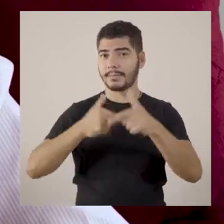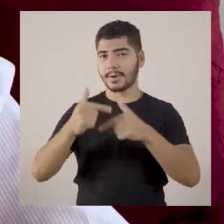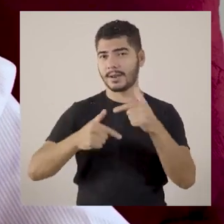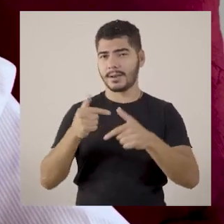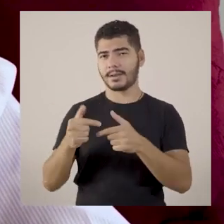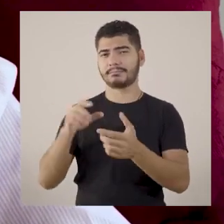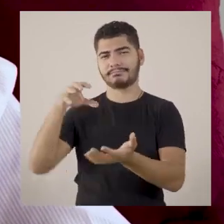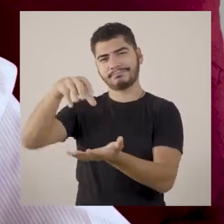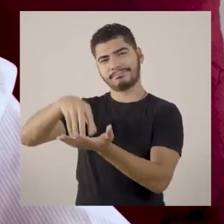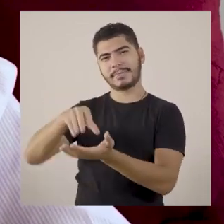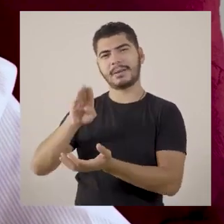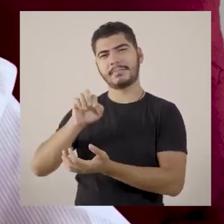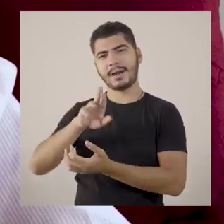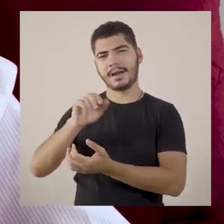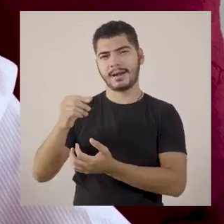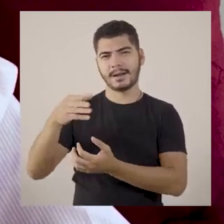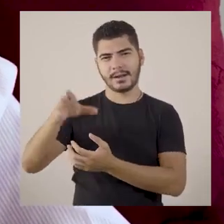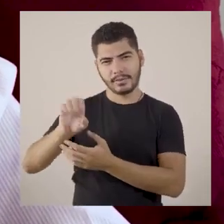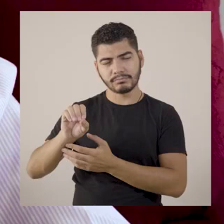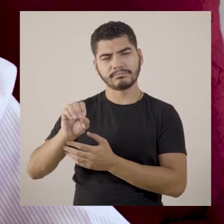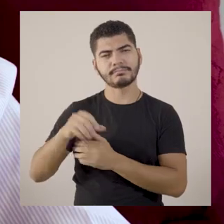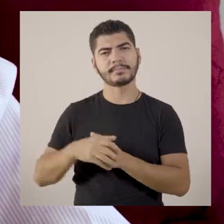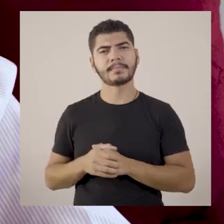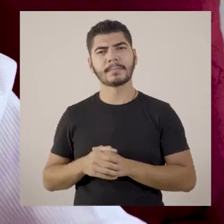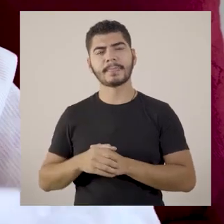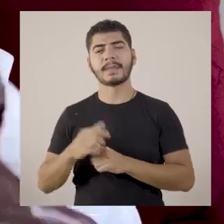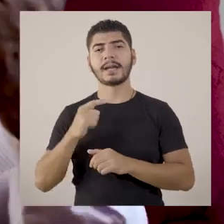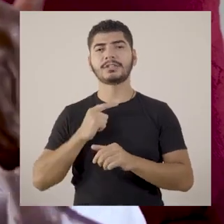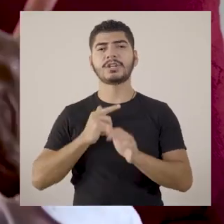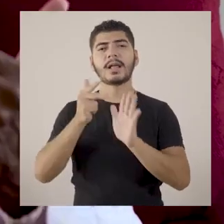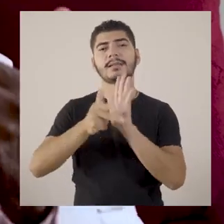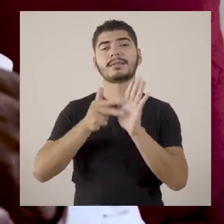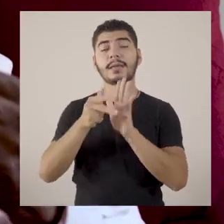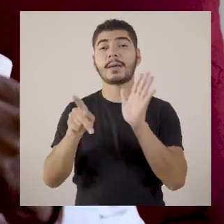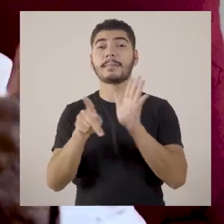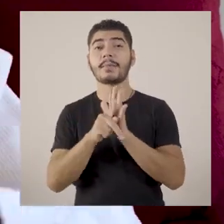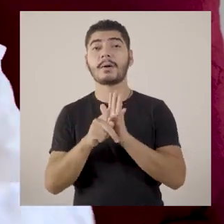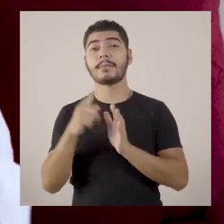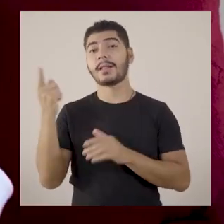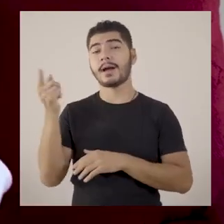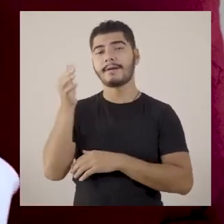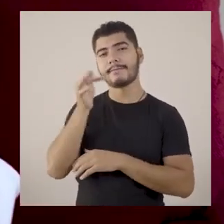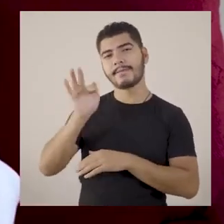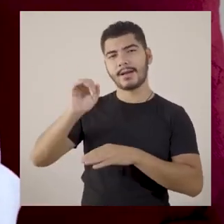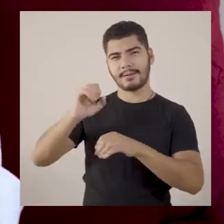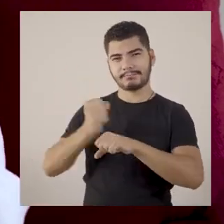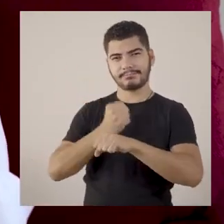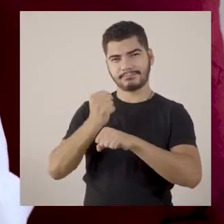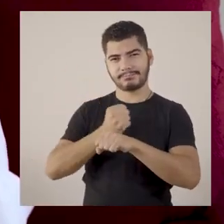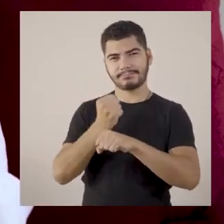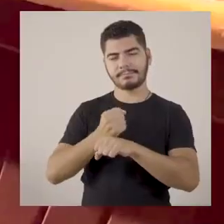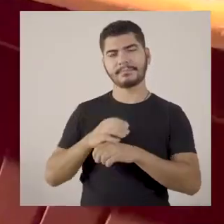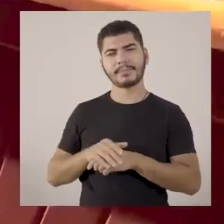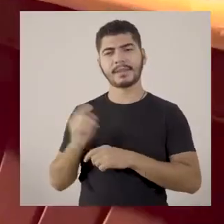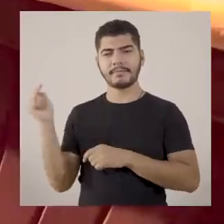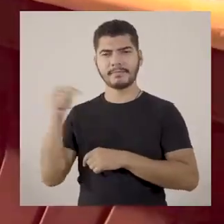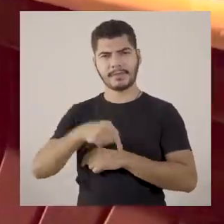ali e vi um trem de Franca que passava aqui no Ribeirão